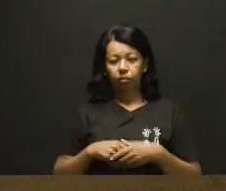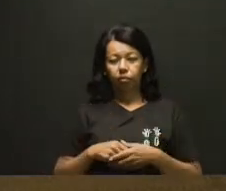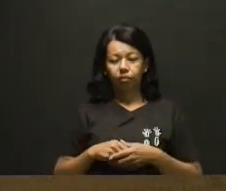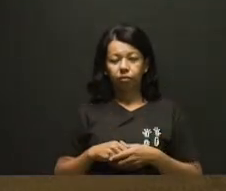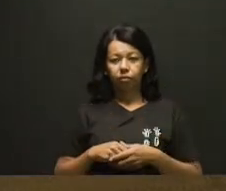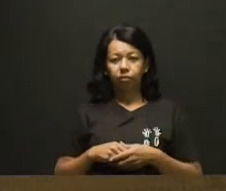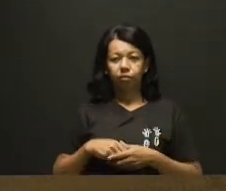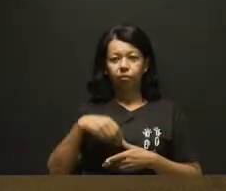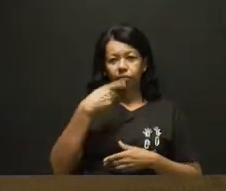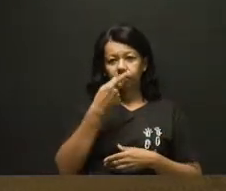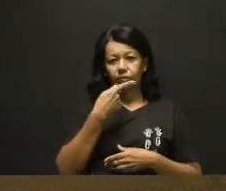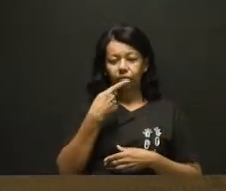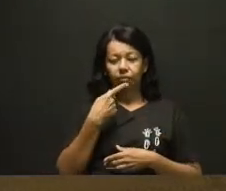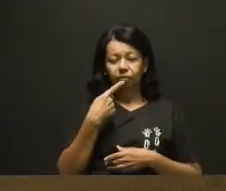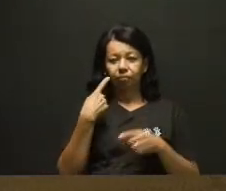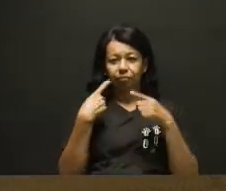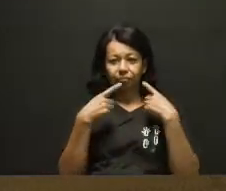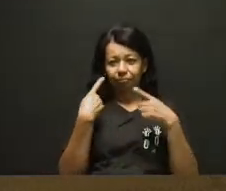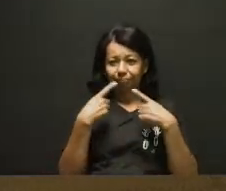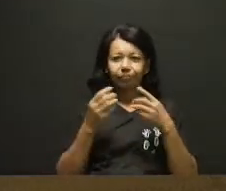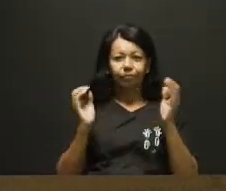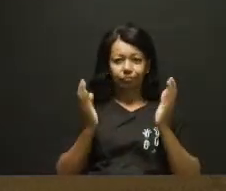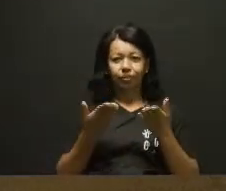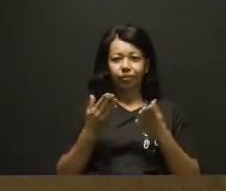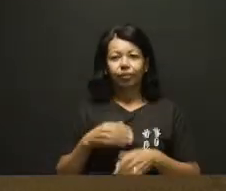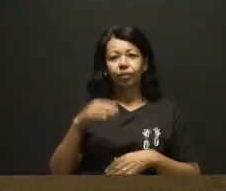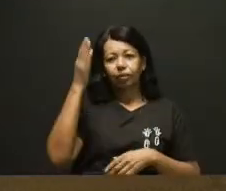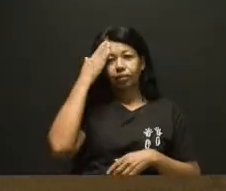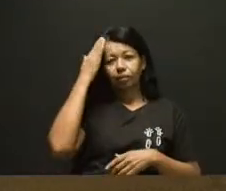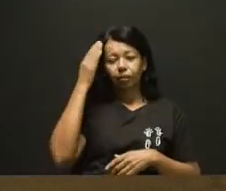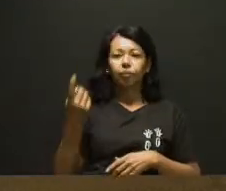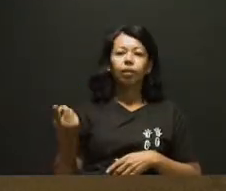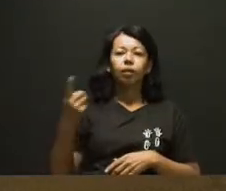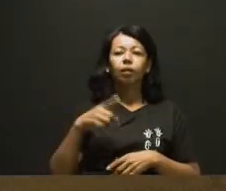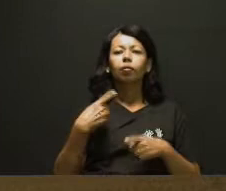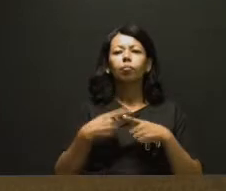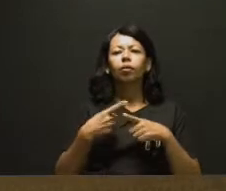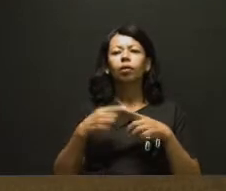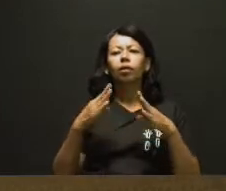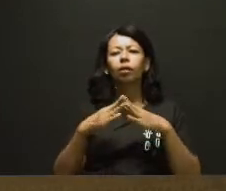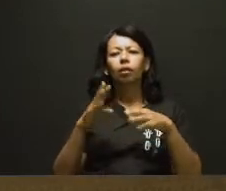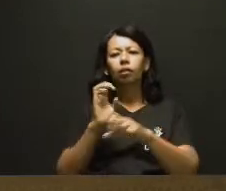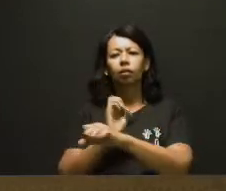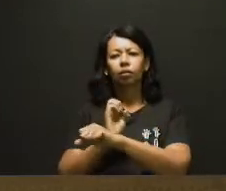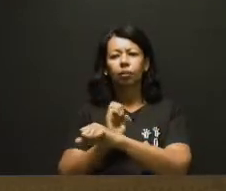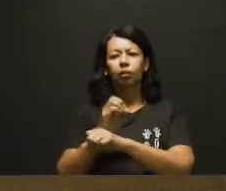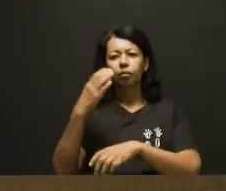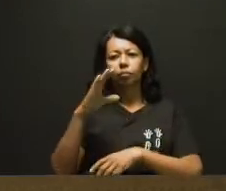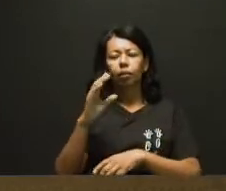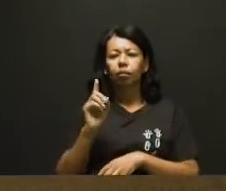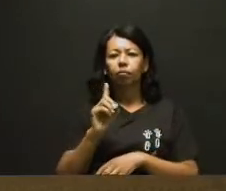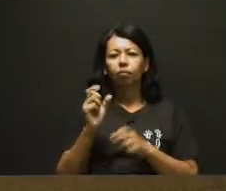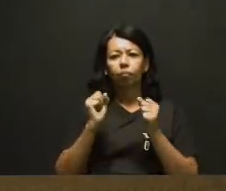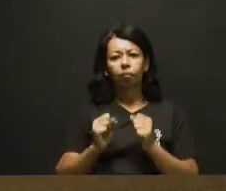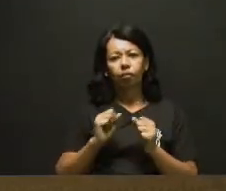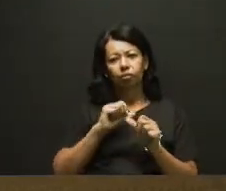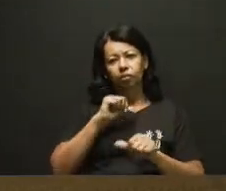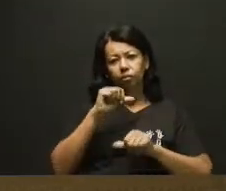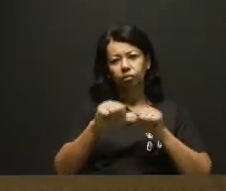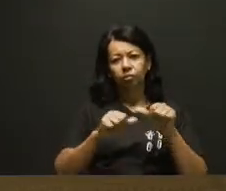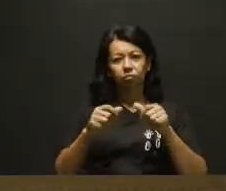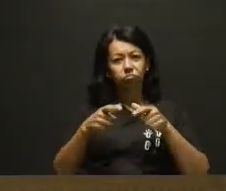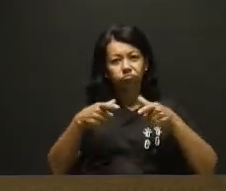vai reivindicar certo que saberá quem é porque a casa esperança em cubatão não pode não pode se tornar uma pai não pode se